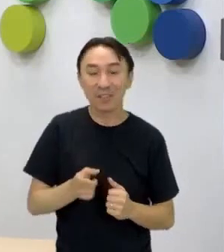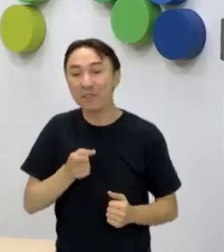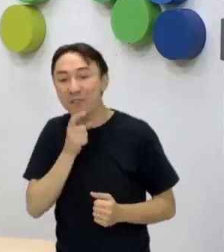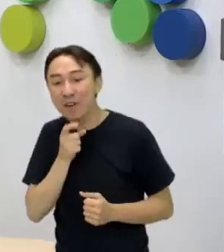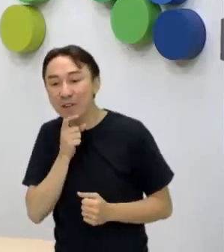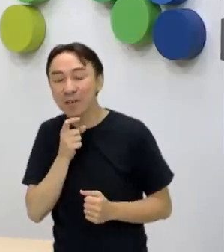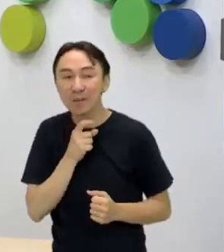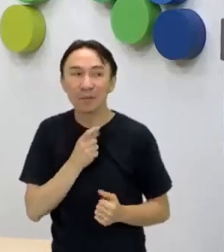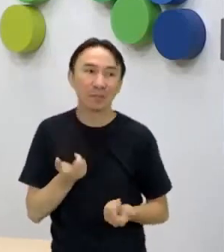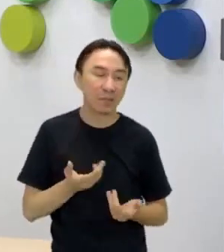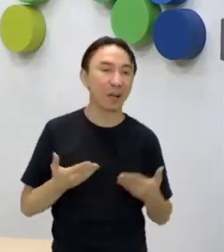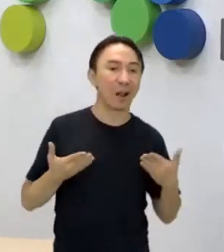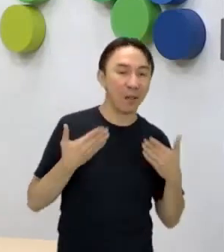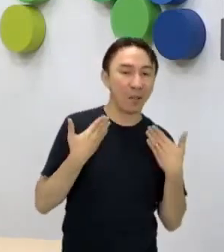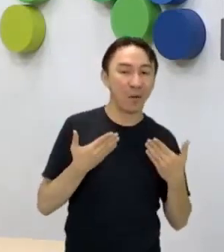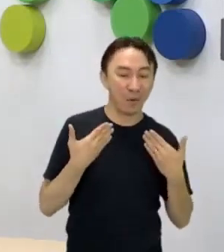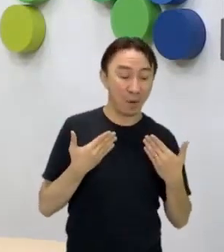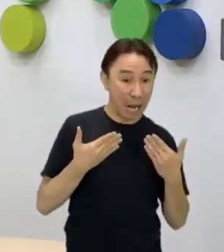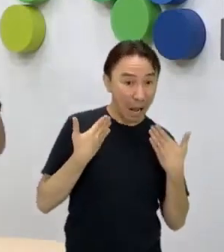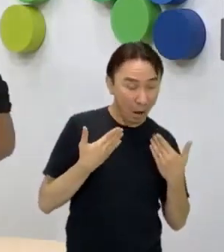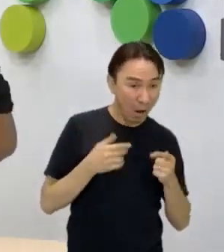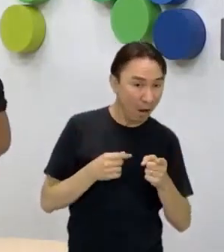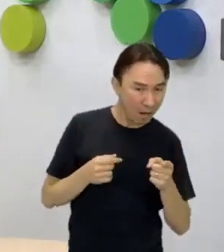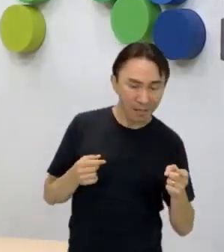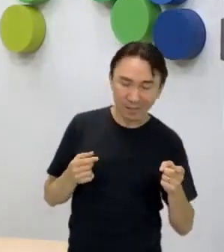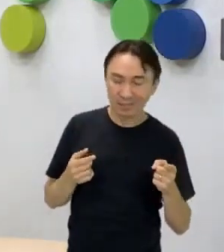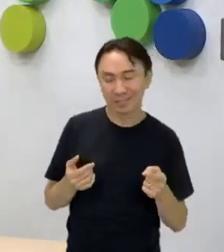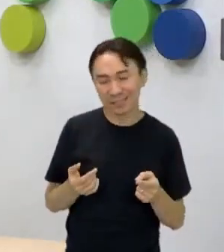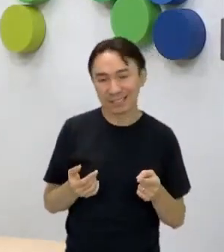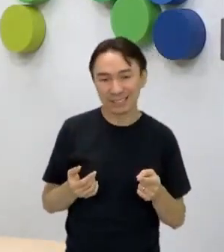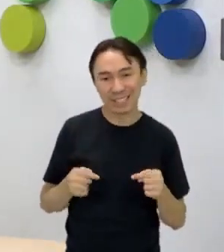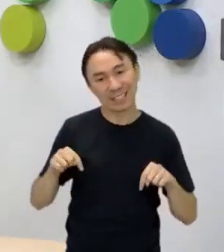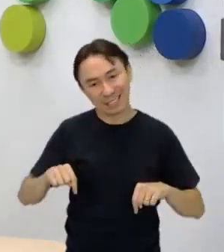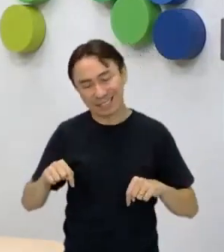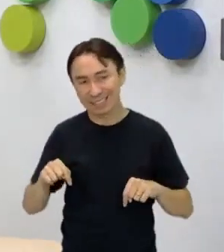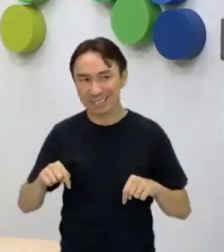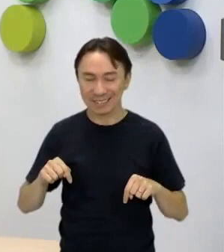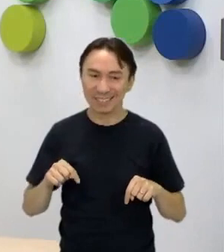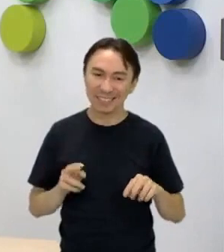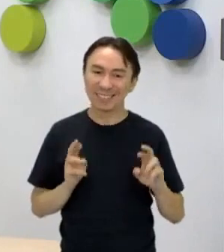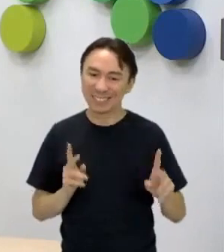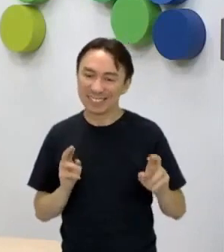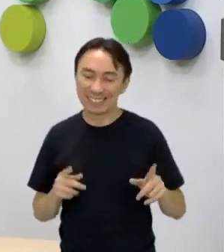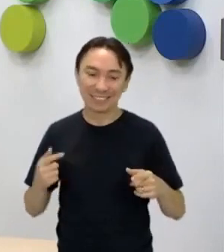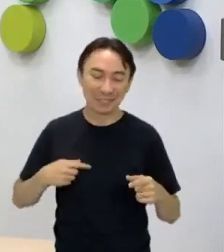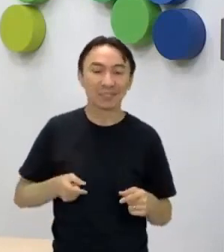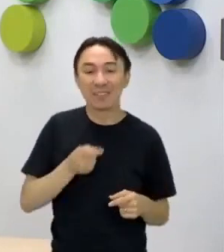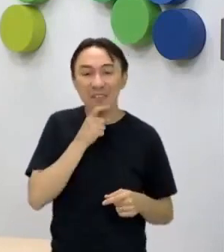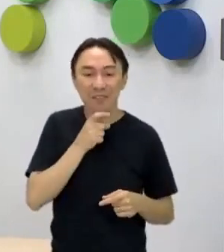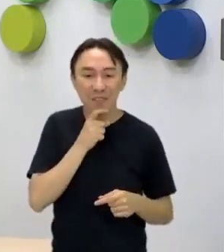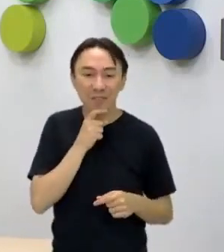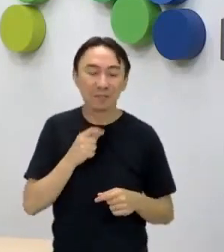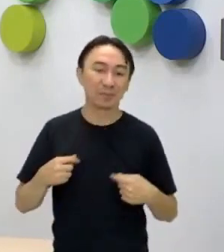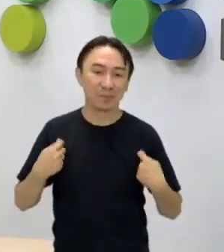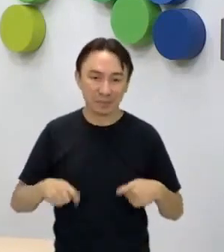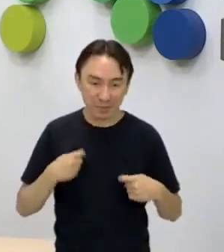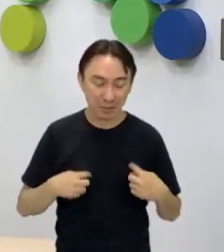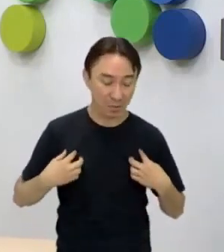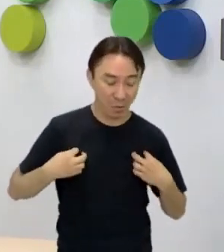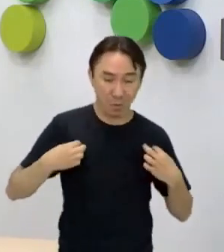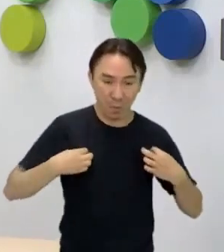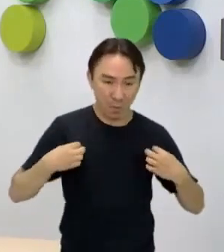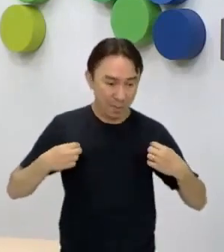bem aí, né? Bem à vontade. Agora aqui a gente tem que pôr uma blusinha para poder segurar um pouquinho o frio, mas está bom, tá?